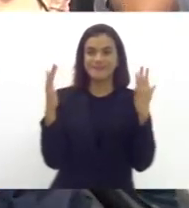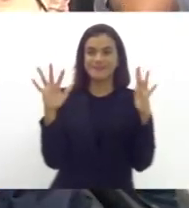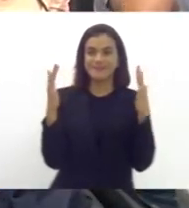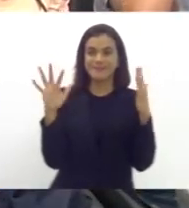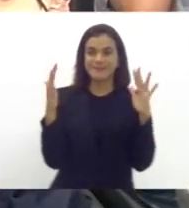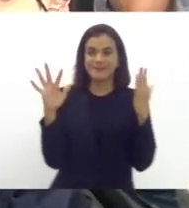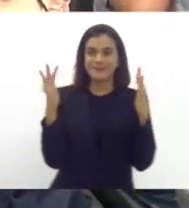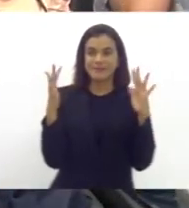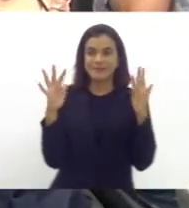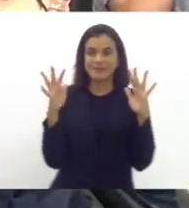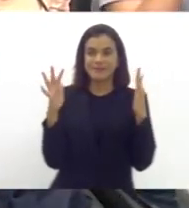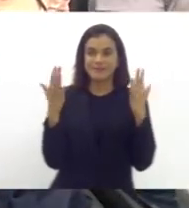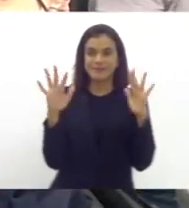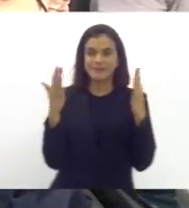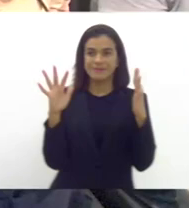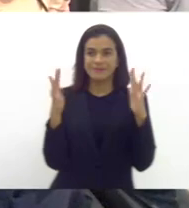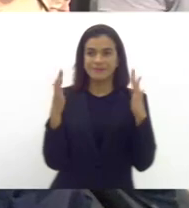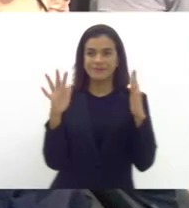dia